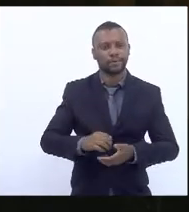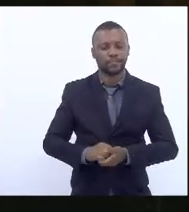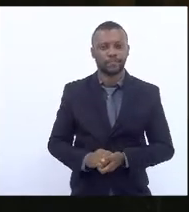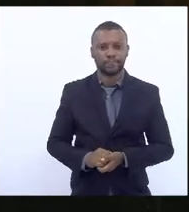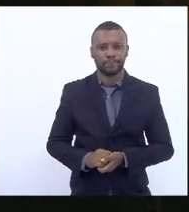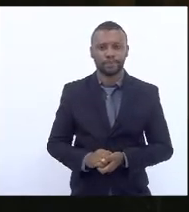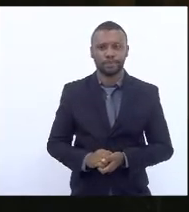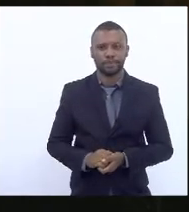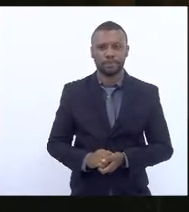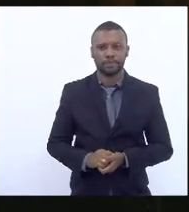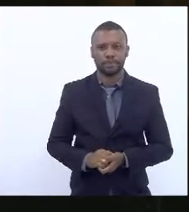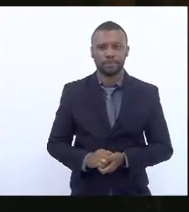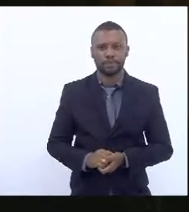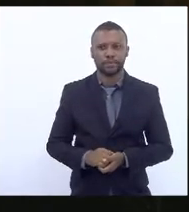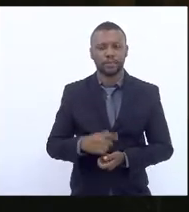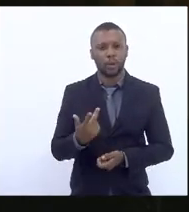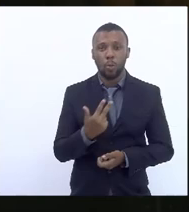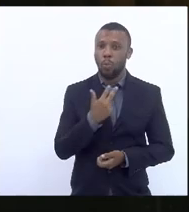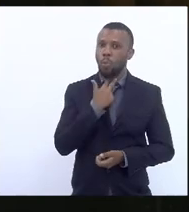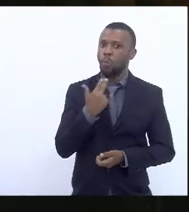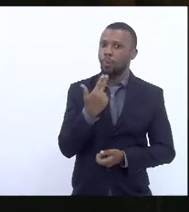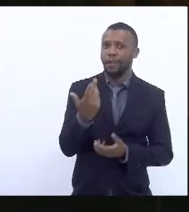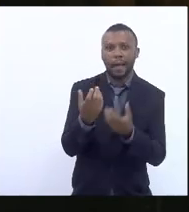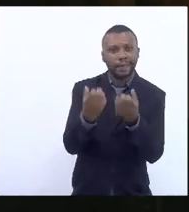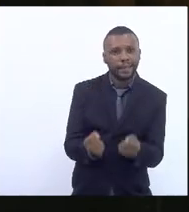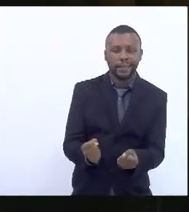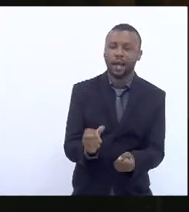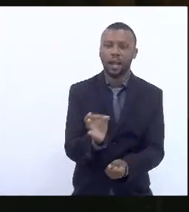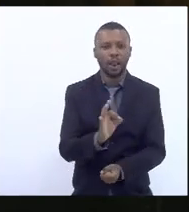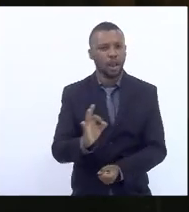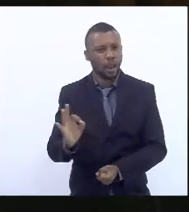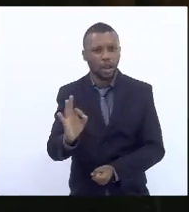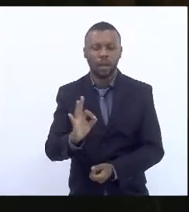Não, senhor, não podemos aceitar isso de forma alguma.